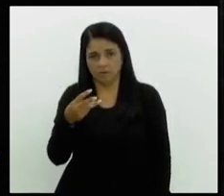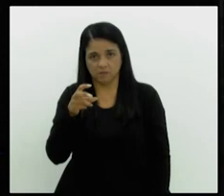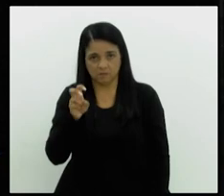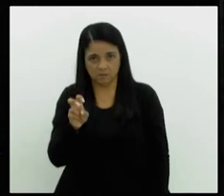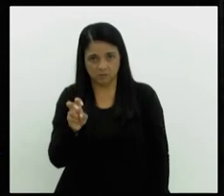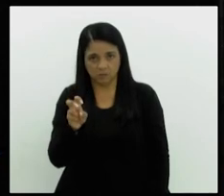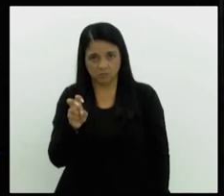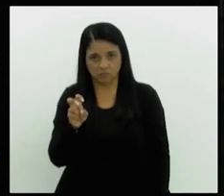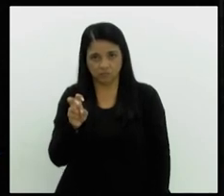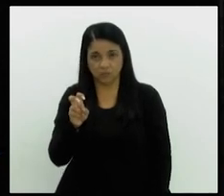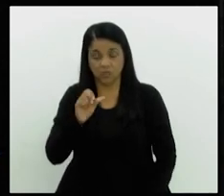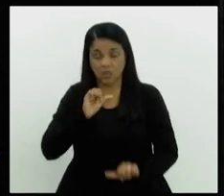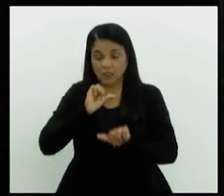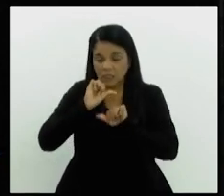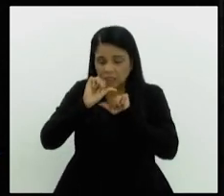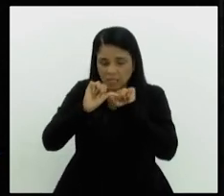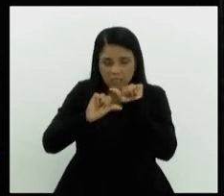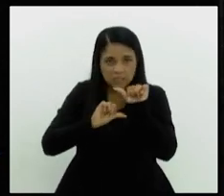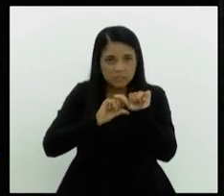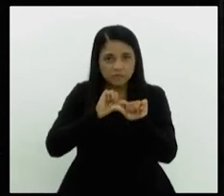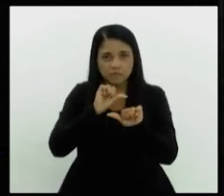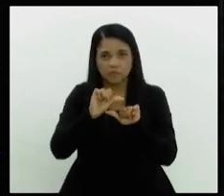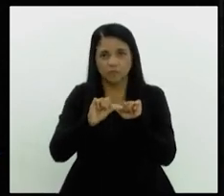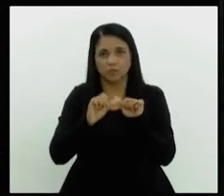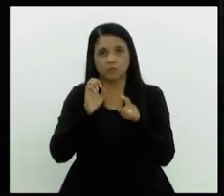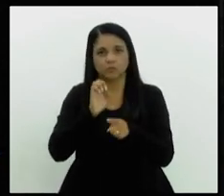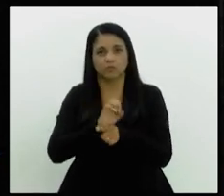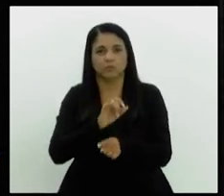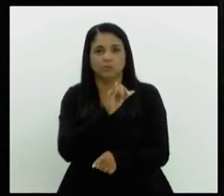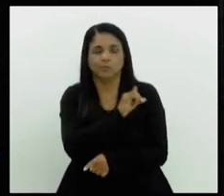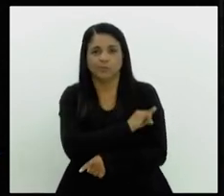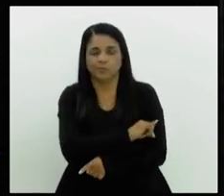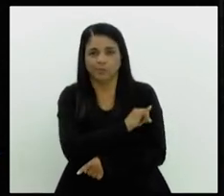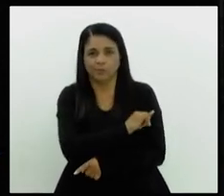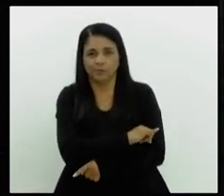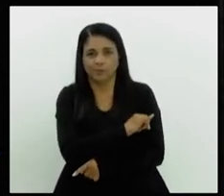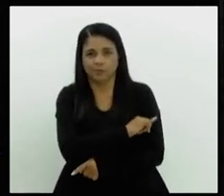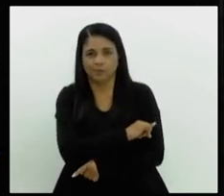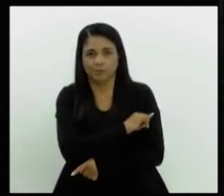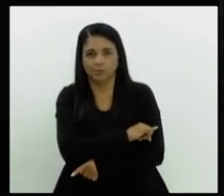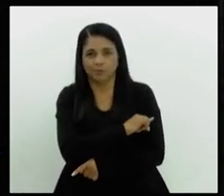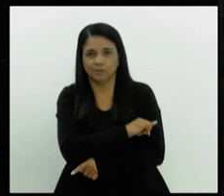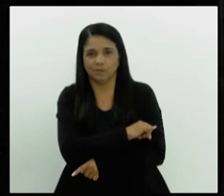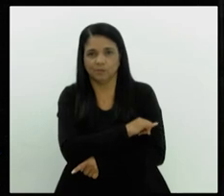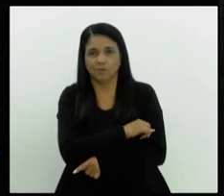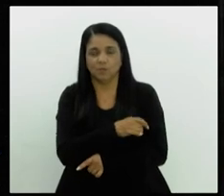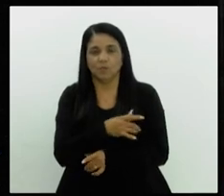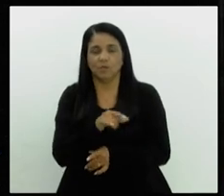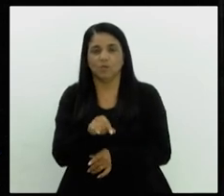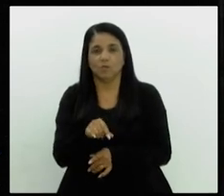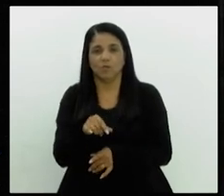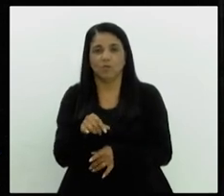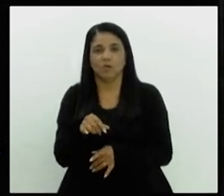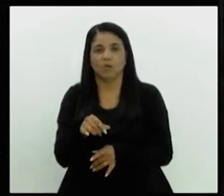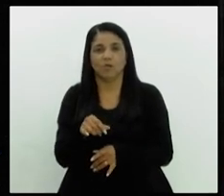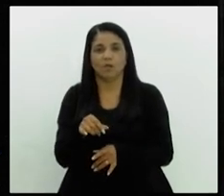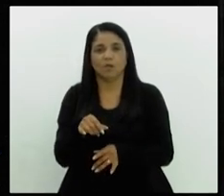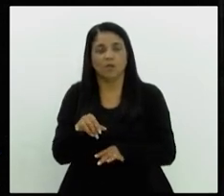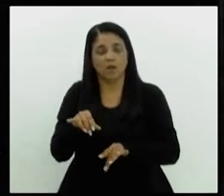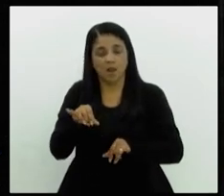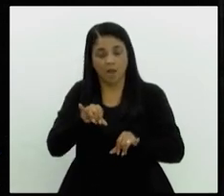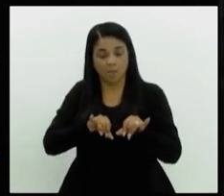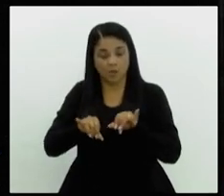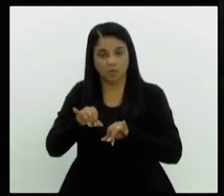eles transformaram o estado do Rio de Janeiro num grande laboratório para a área de segurança